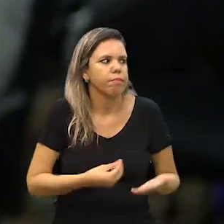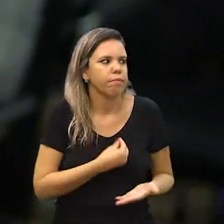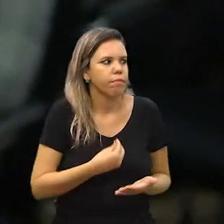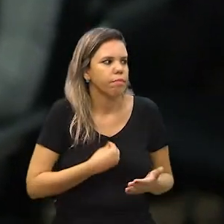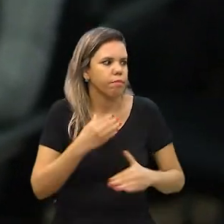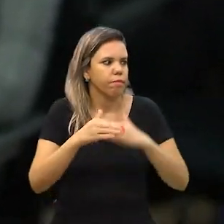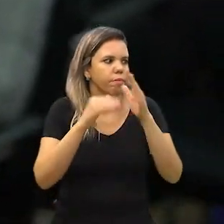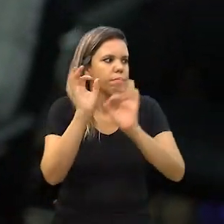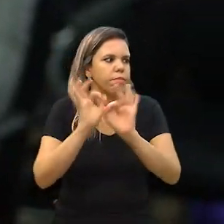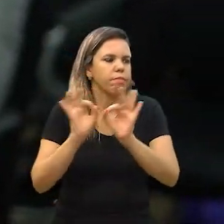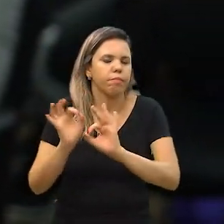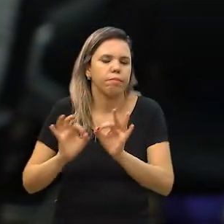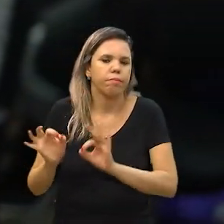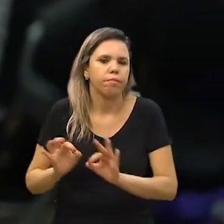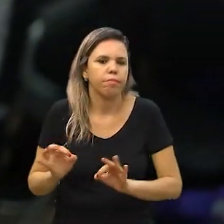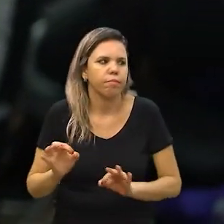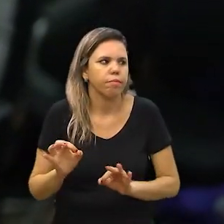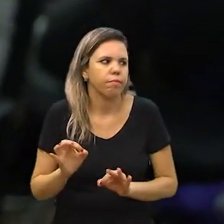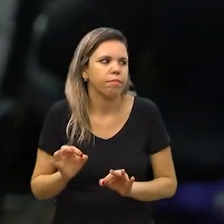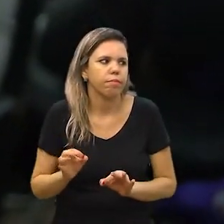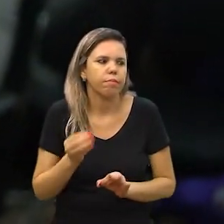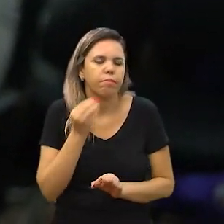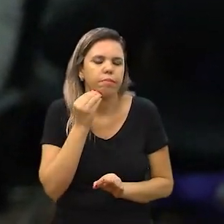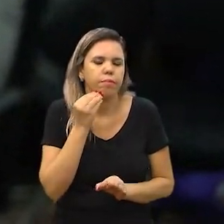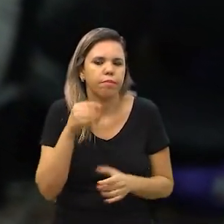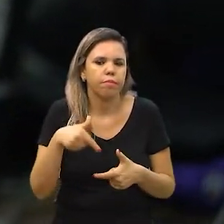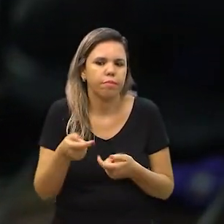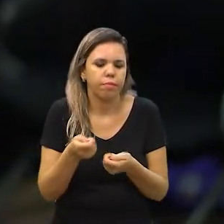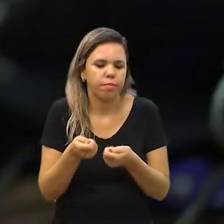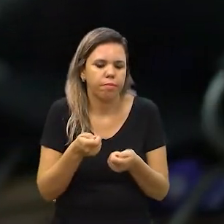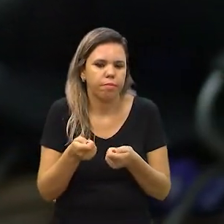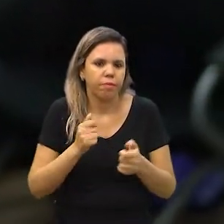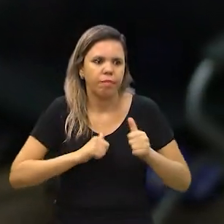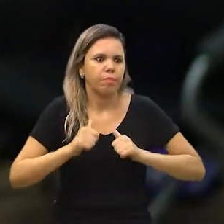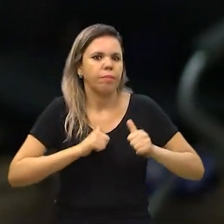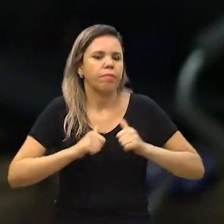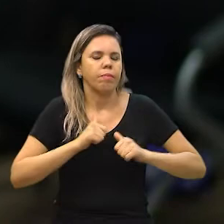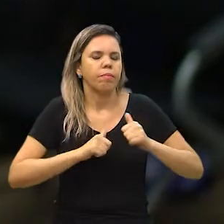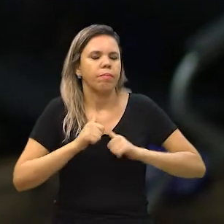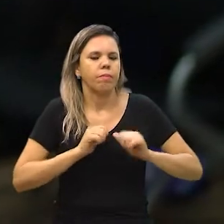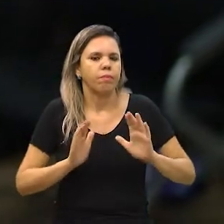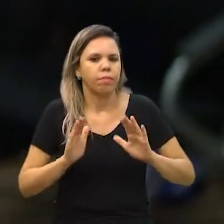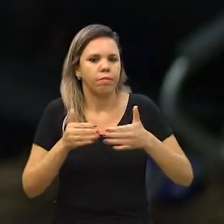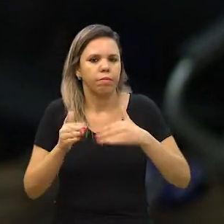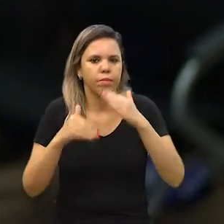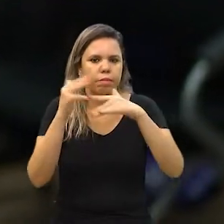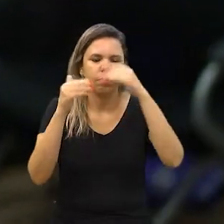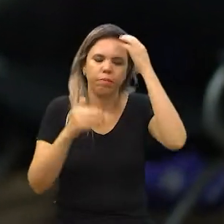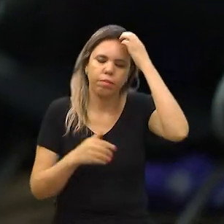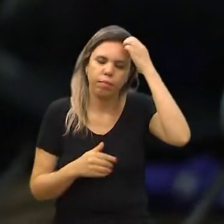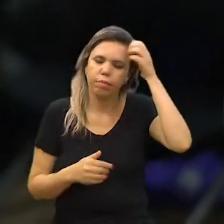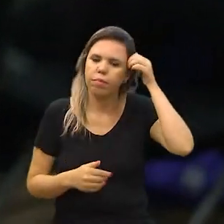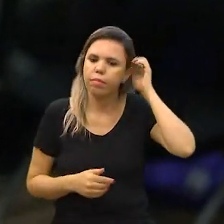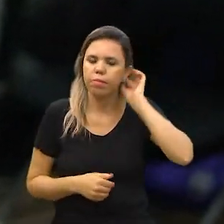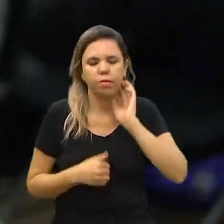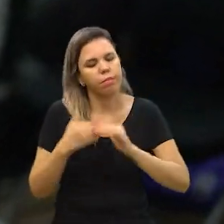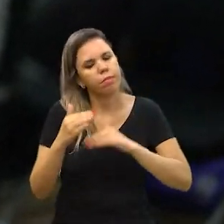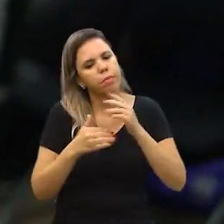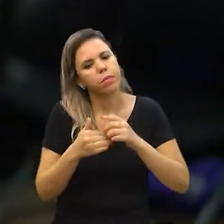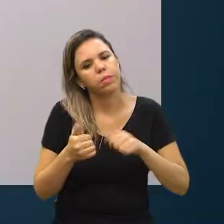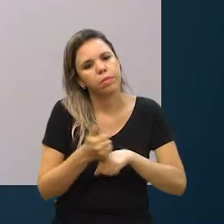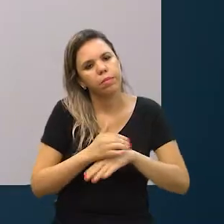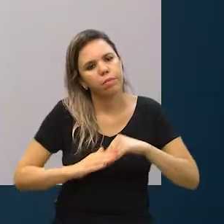vidas, organizarem aí, terem mais qualidade de vida, controlarem a ansiedade, né, focarem no desenvolvimento pessoal, no